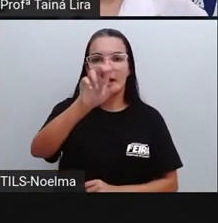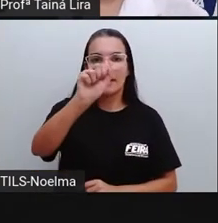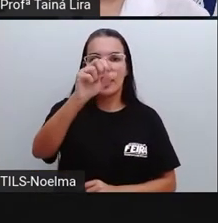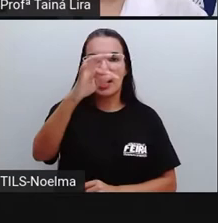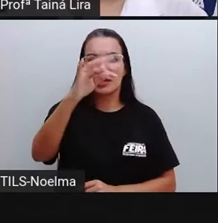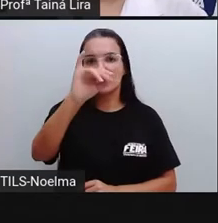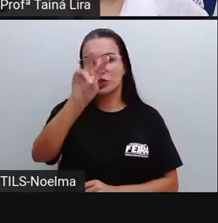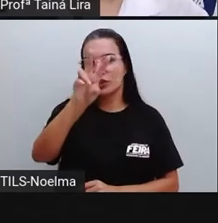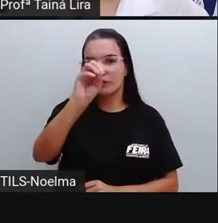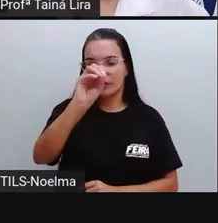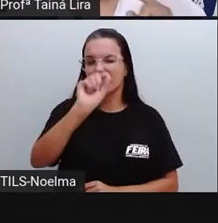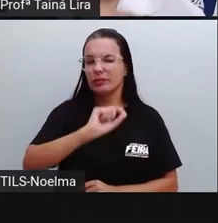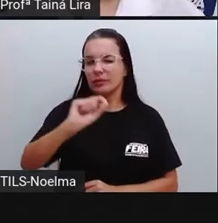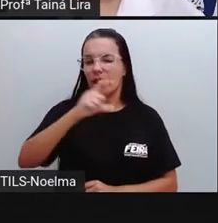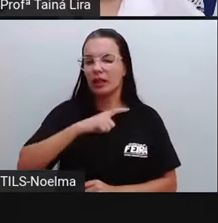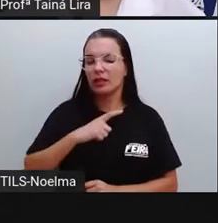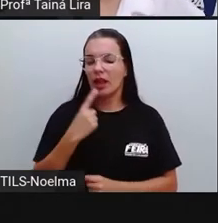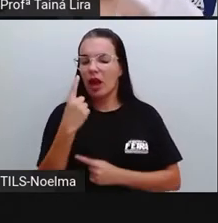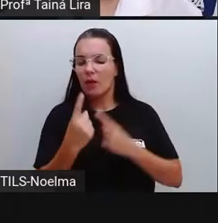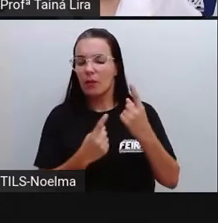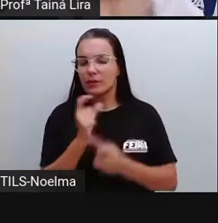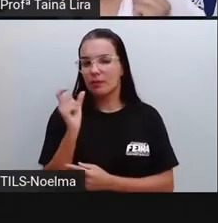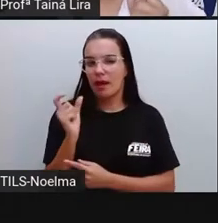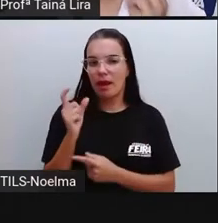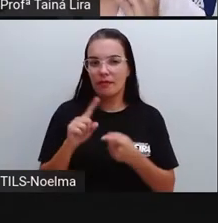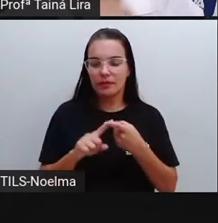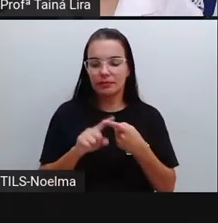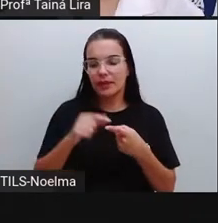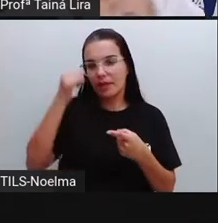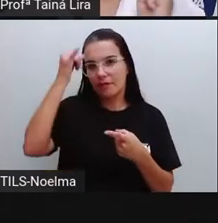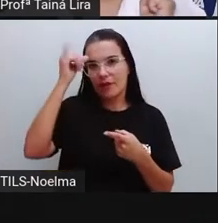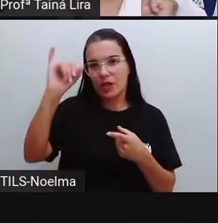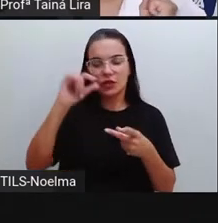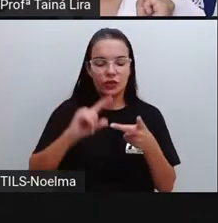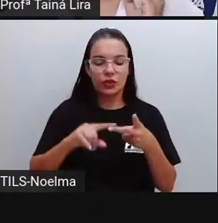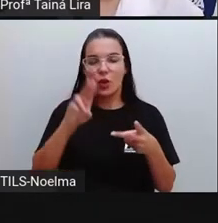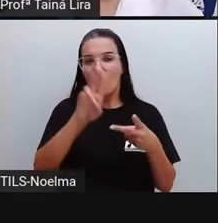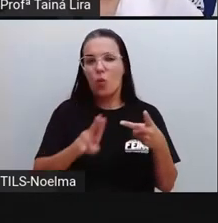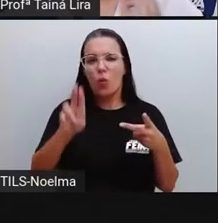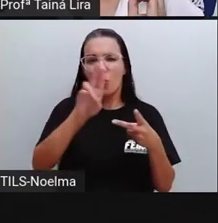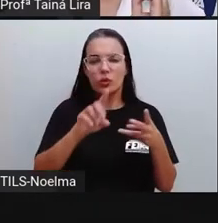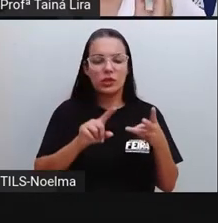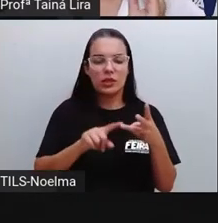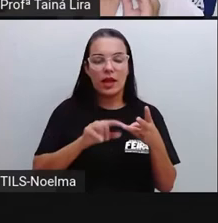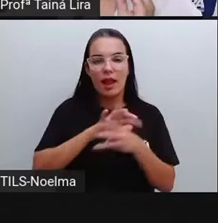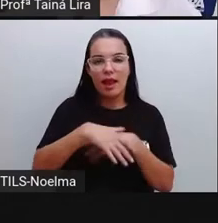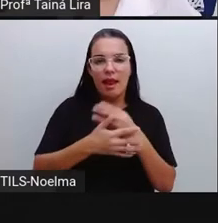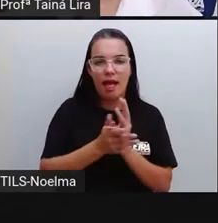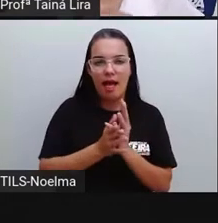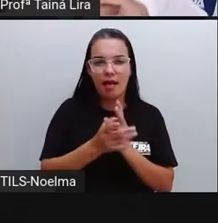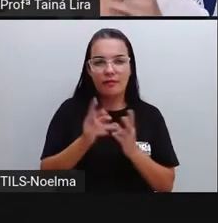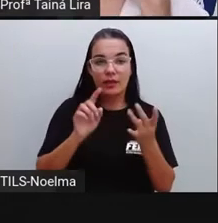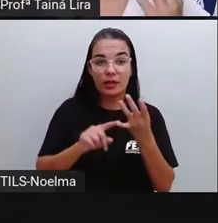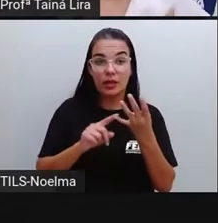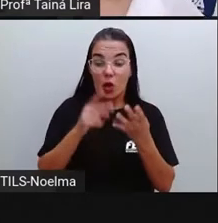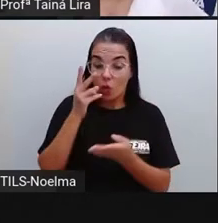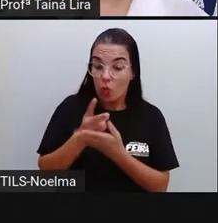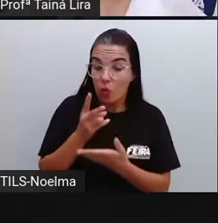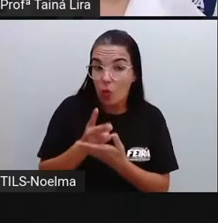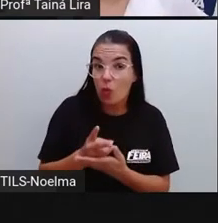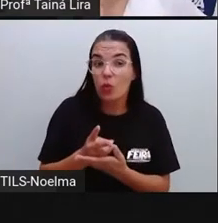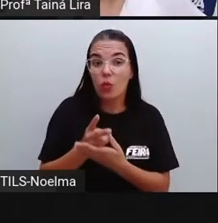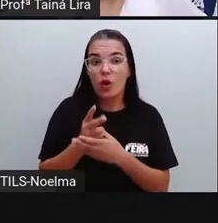algumas palavrinhas, ó. A gente consegue ver aqui: evite, use, lave, mantenha. Então, ele está